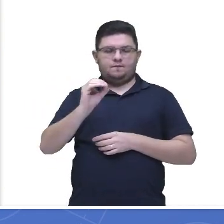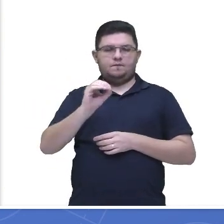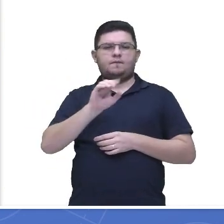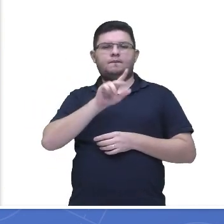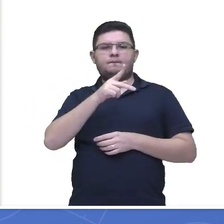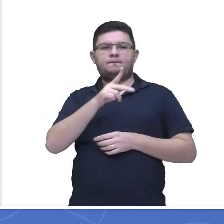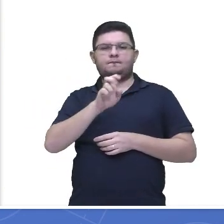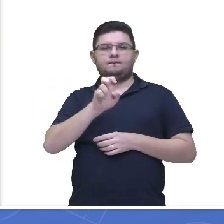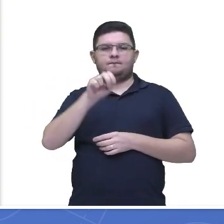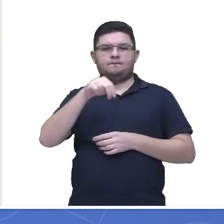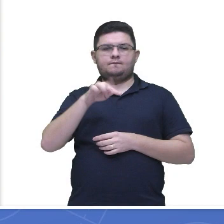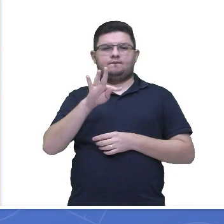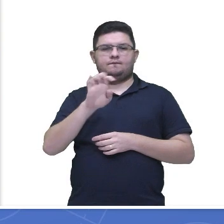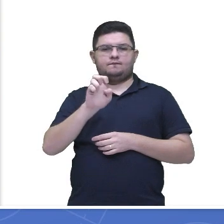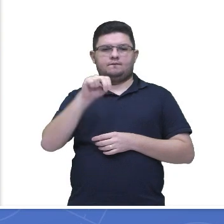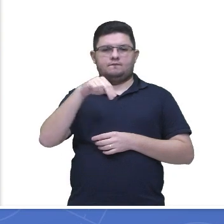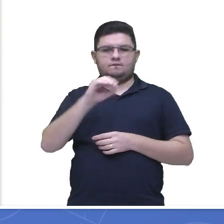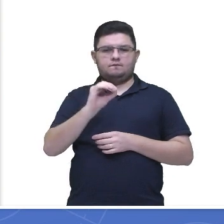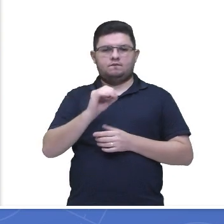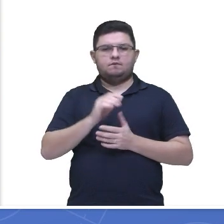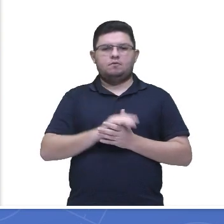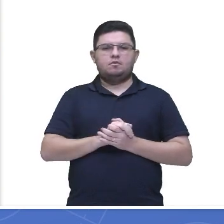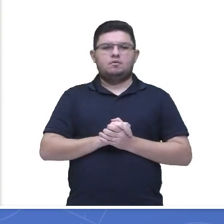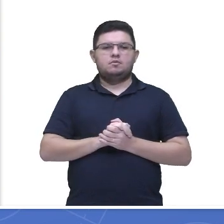sínteses orgânicas.